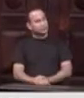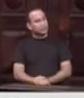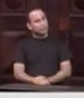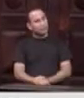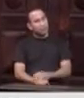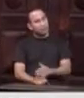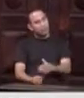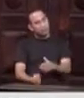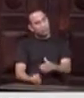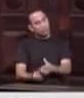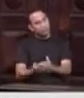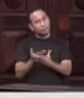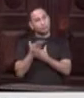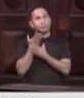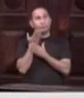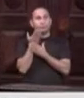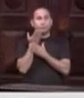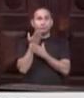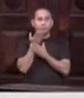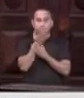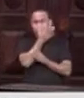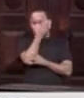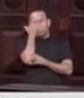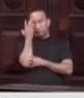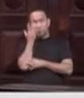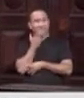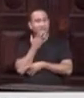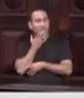surgir alguém dizendo